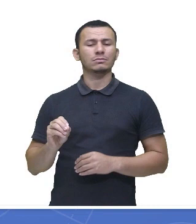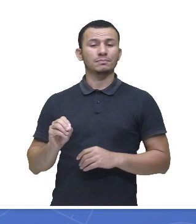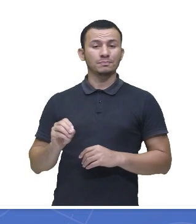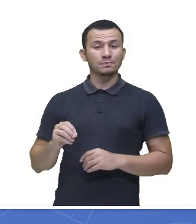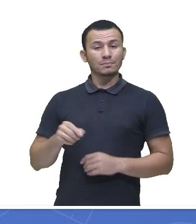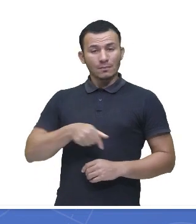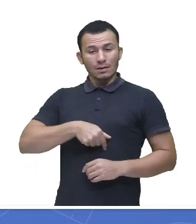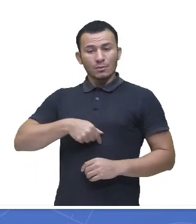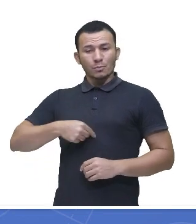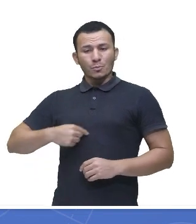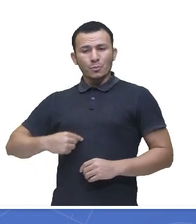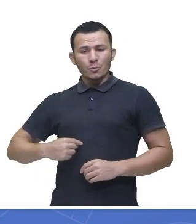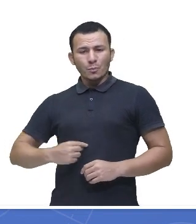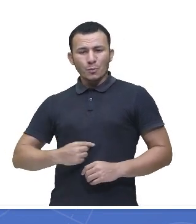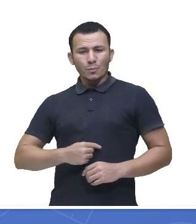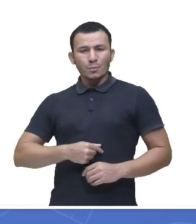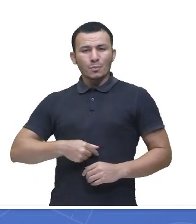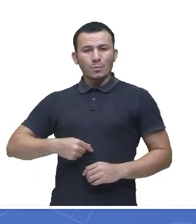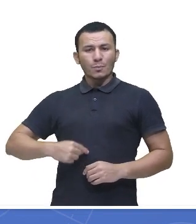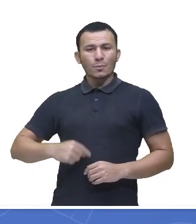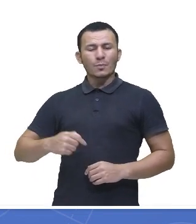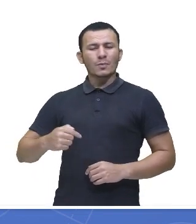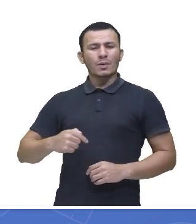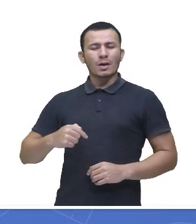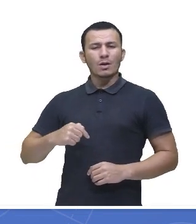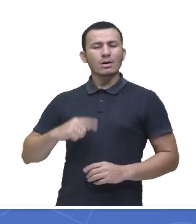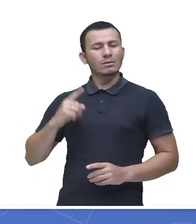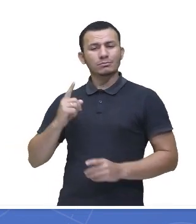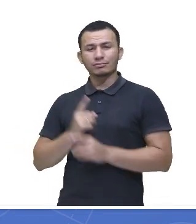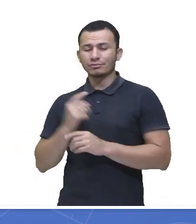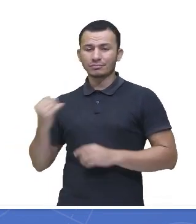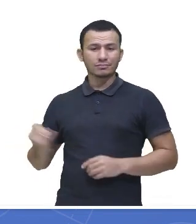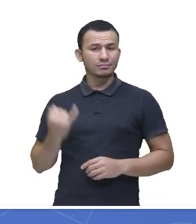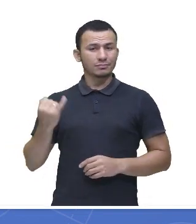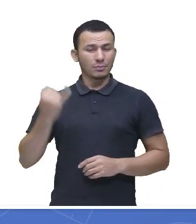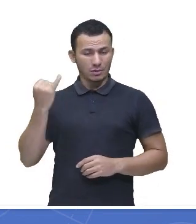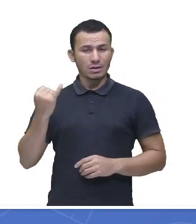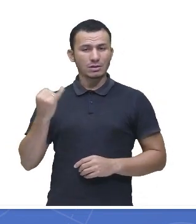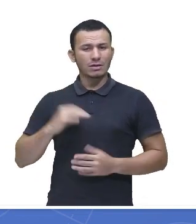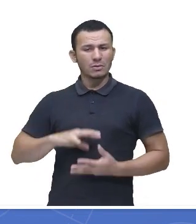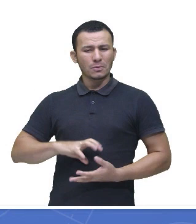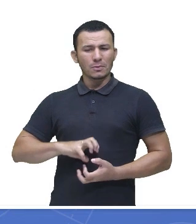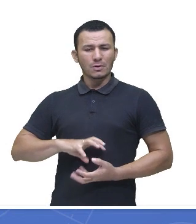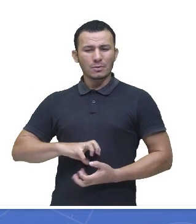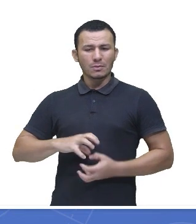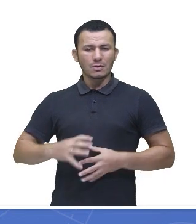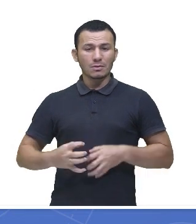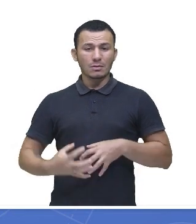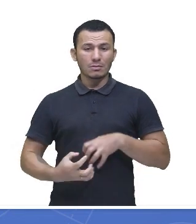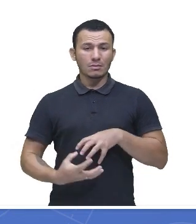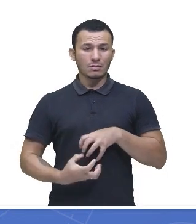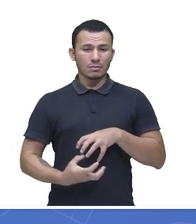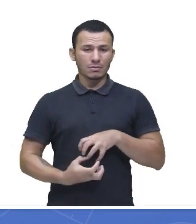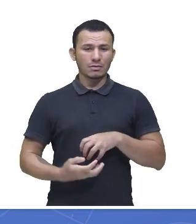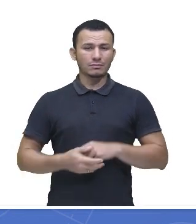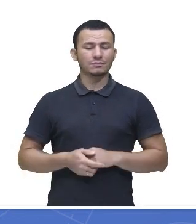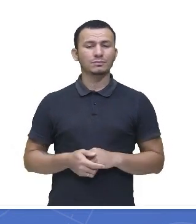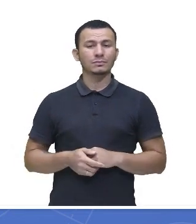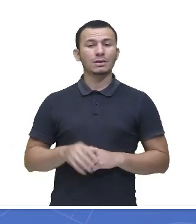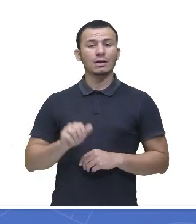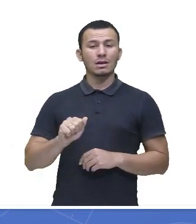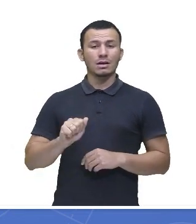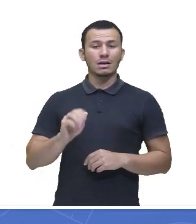é o clímax, ele é o ponto alto da digestão. Por quê? Porque é lá que vai acontecer a absorção